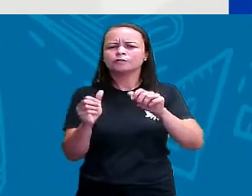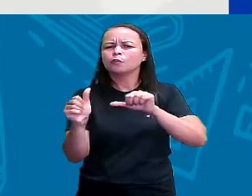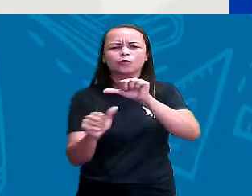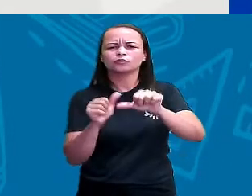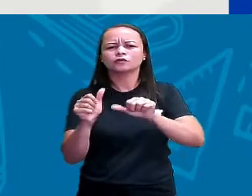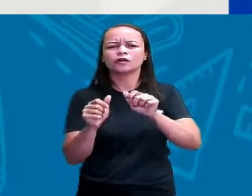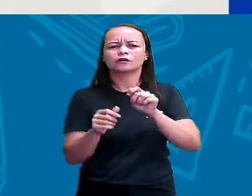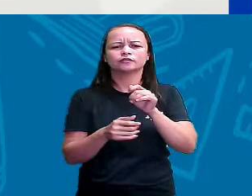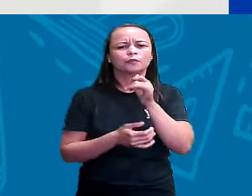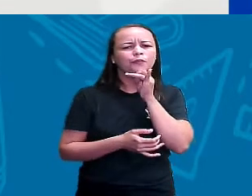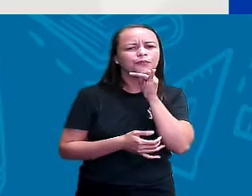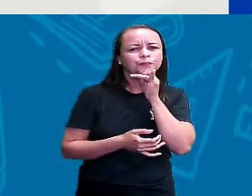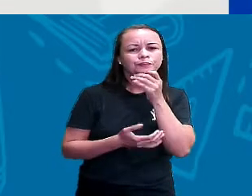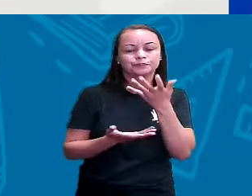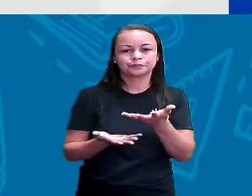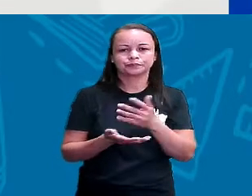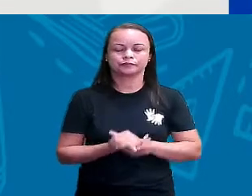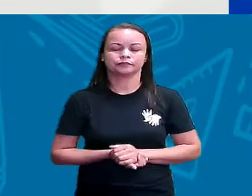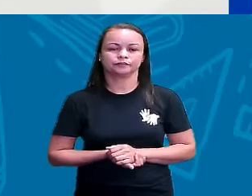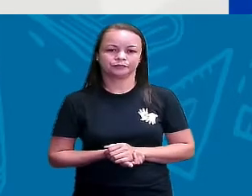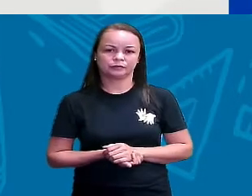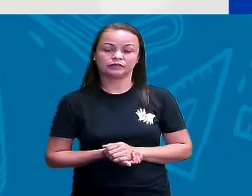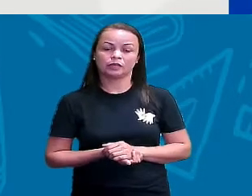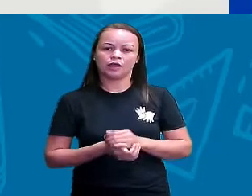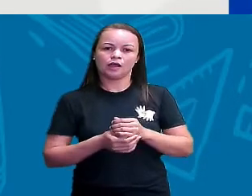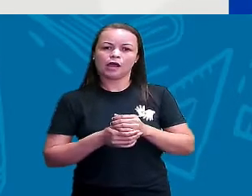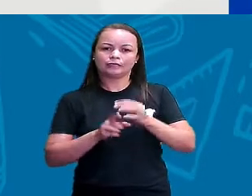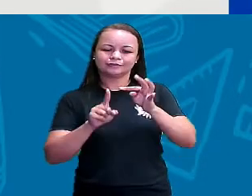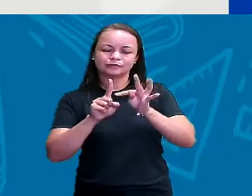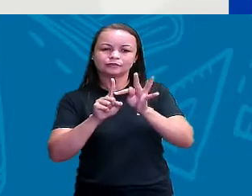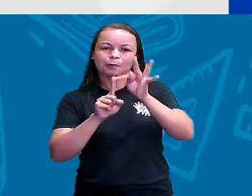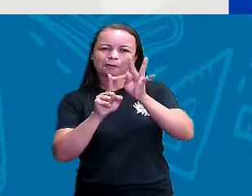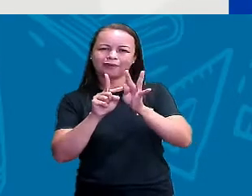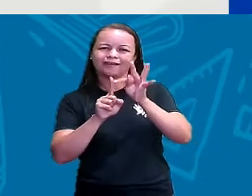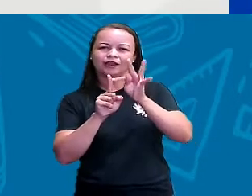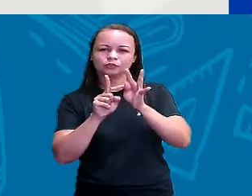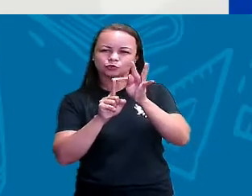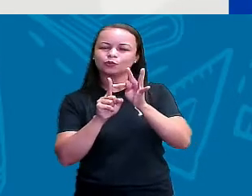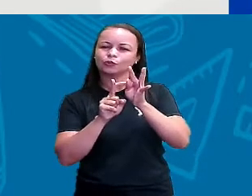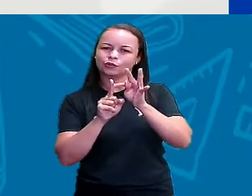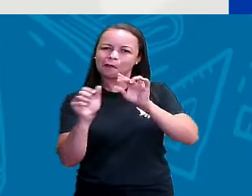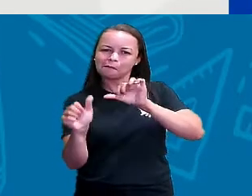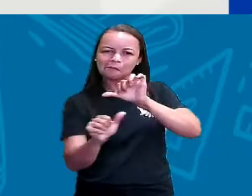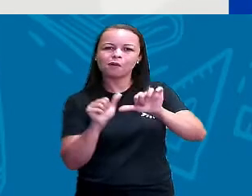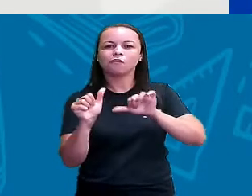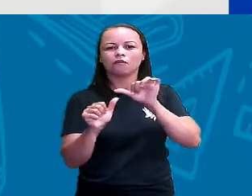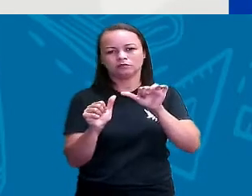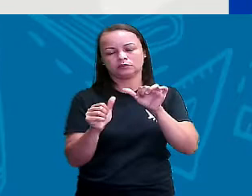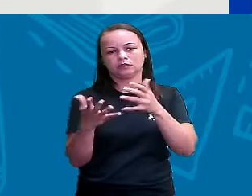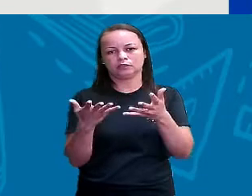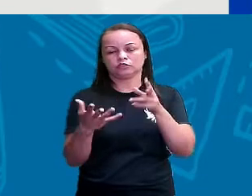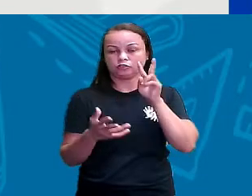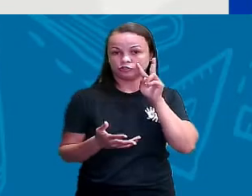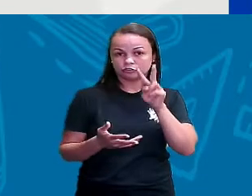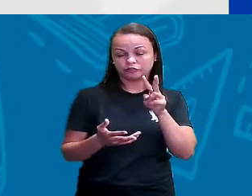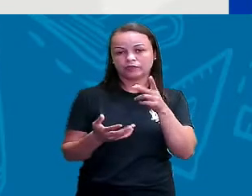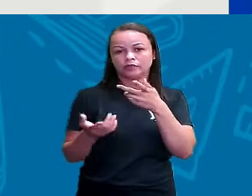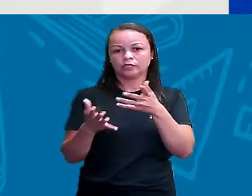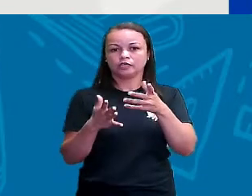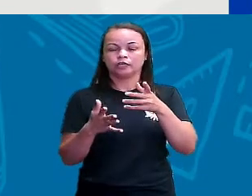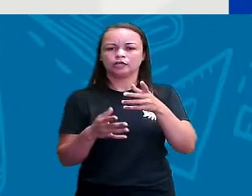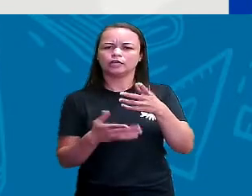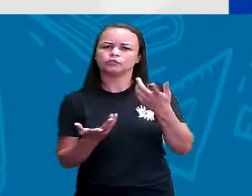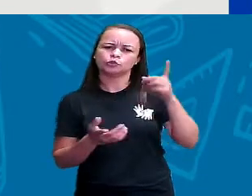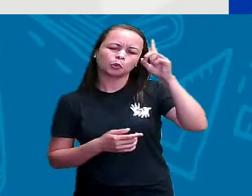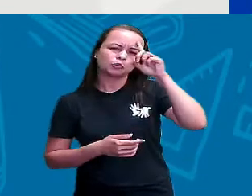essas? Por exemplo, alterações na temperatura, né? A gente acaba vendo que em determinados dias a gente